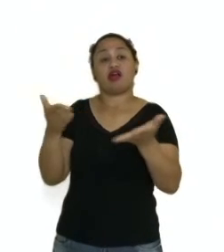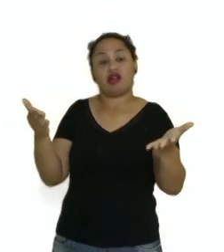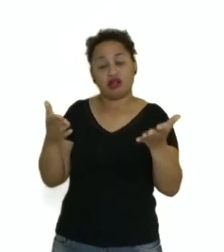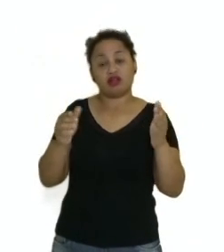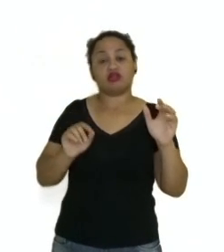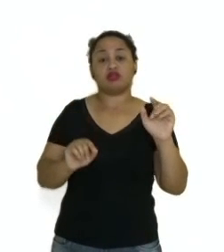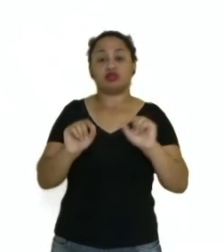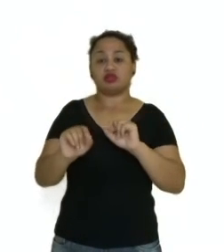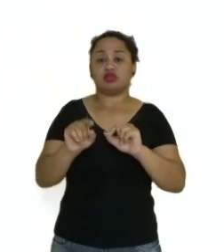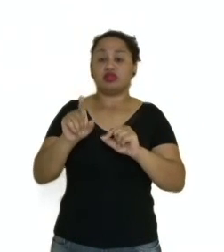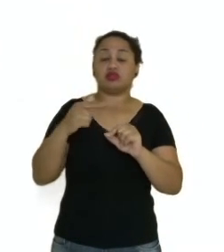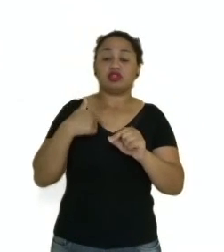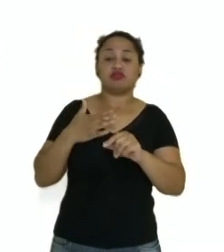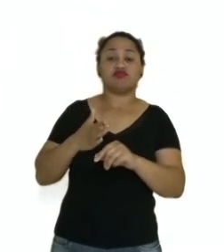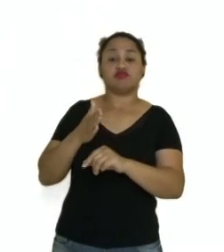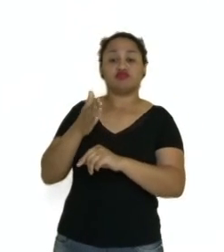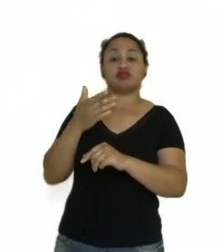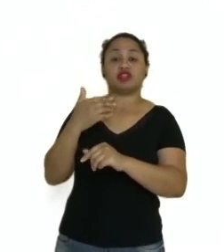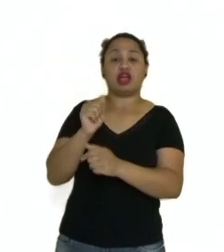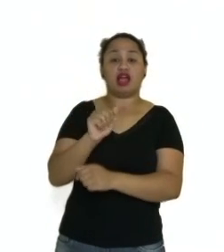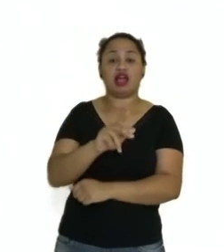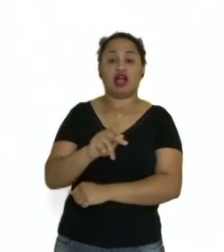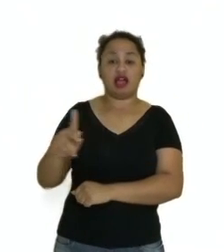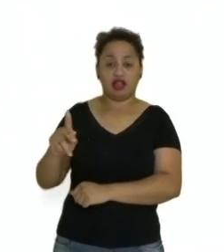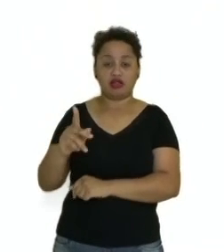E você vai acessar o